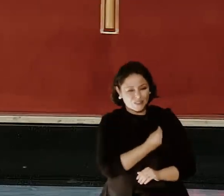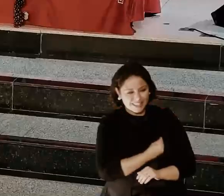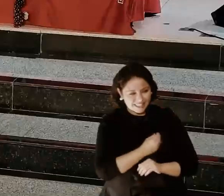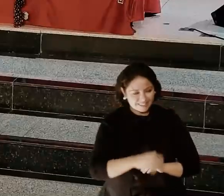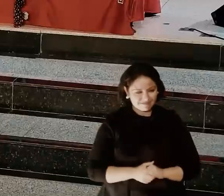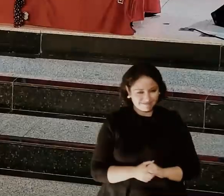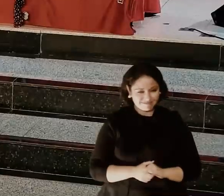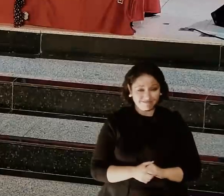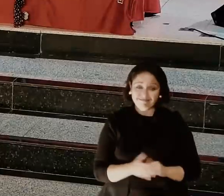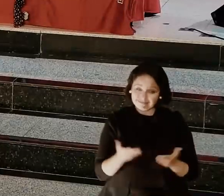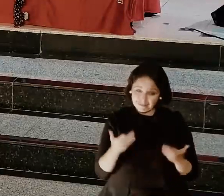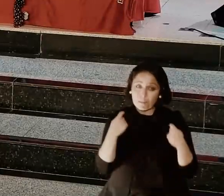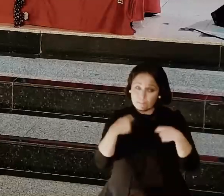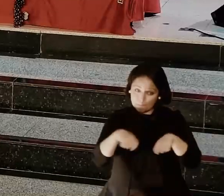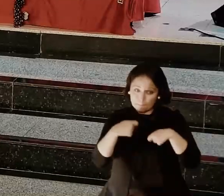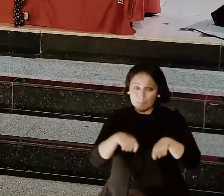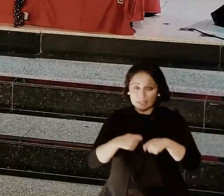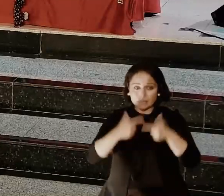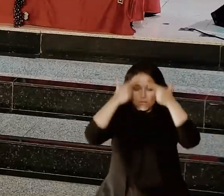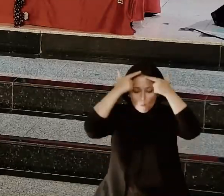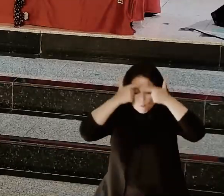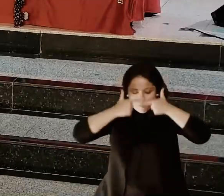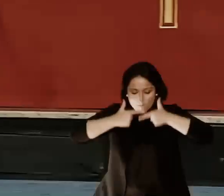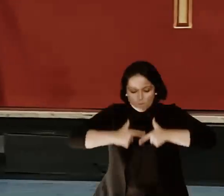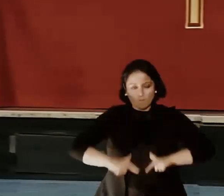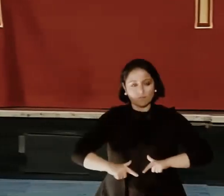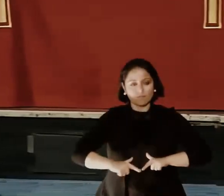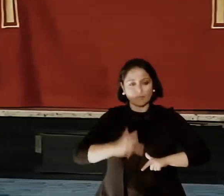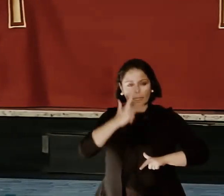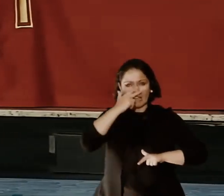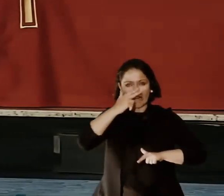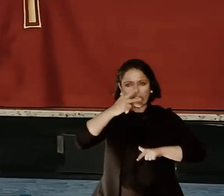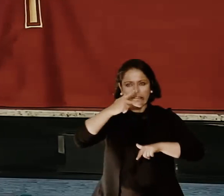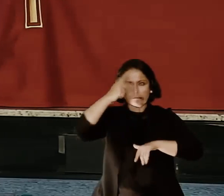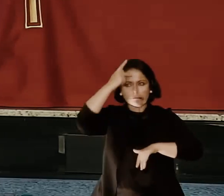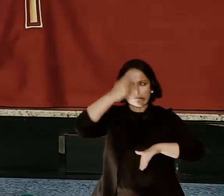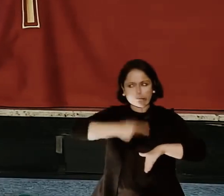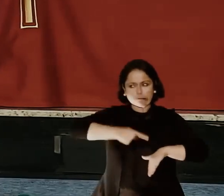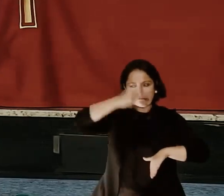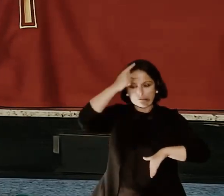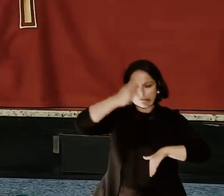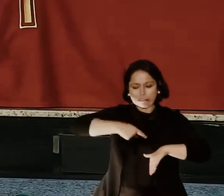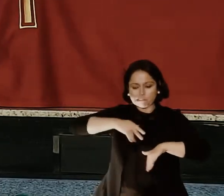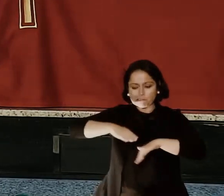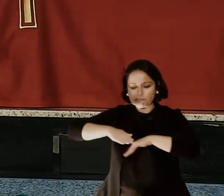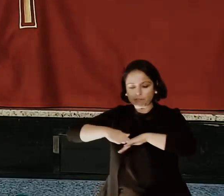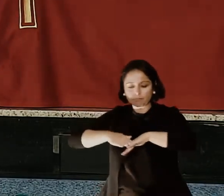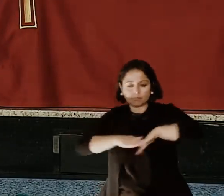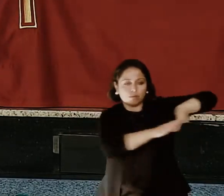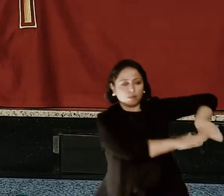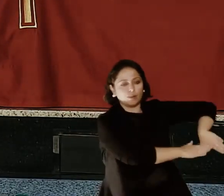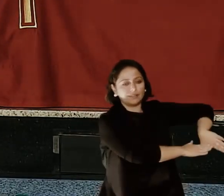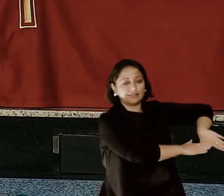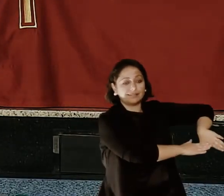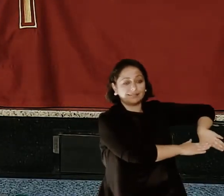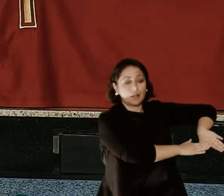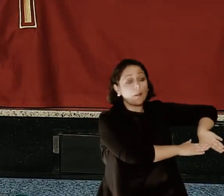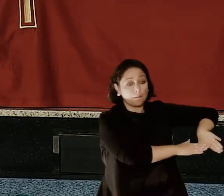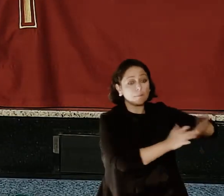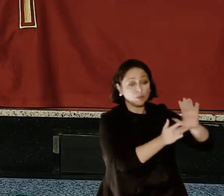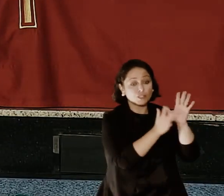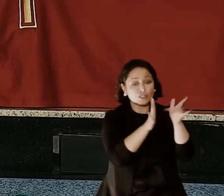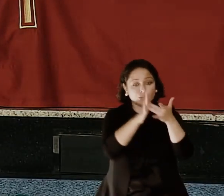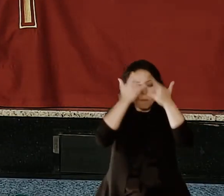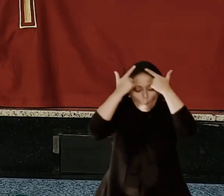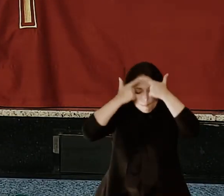uma coisa para você. Primeiro, você precisa se esvaziar de você. Porque Jesus, para conectar-se com você, ele se esvaziou a si